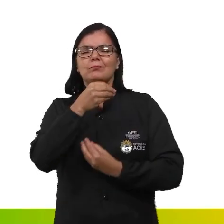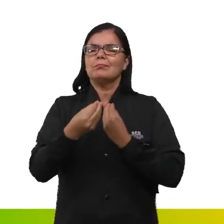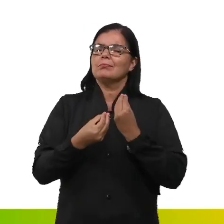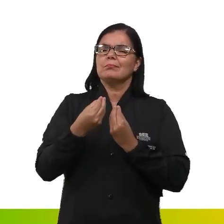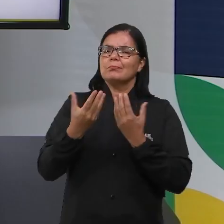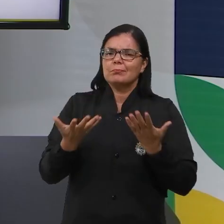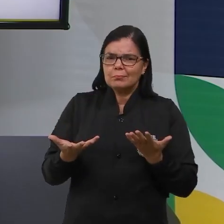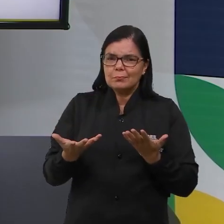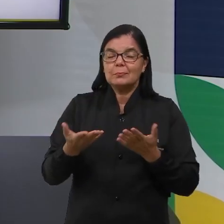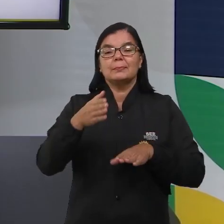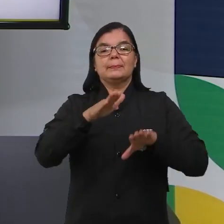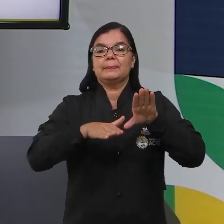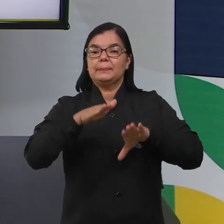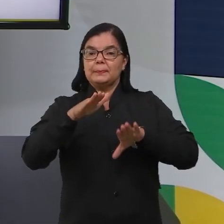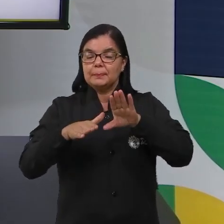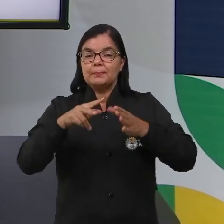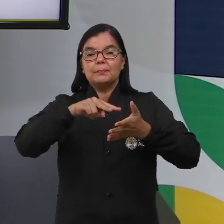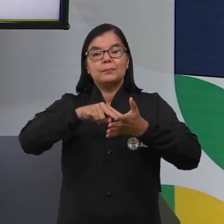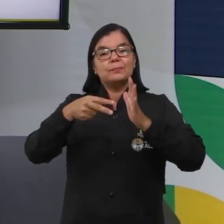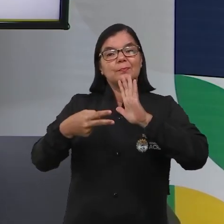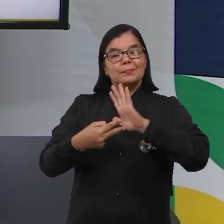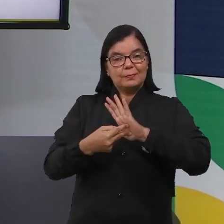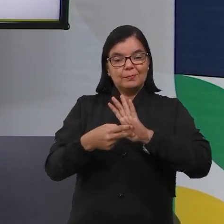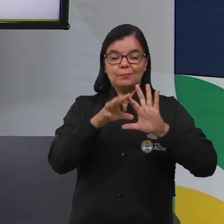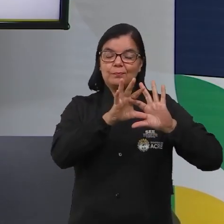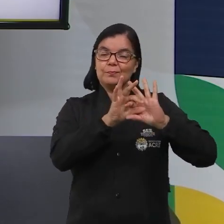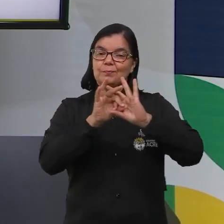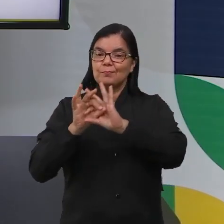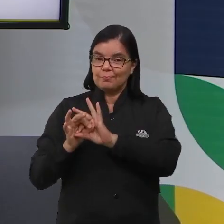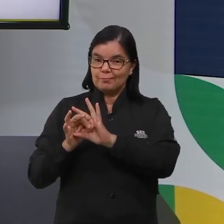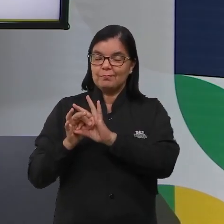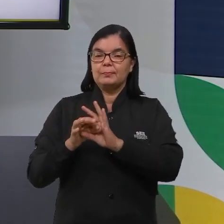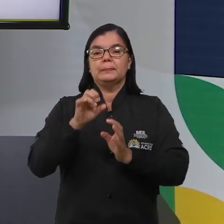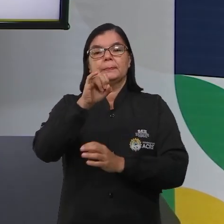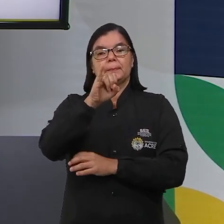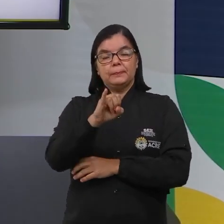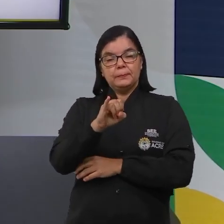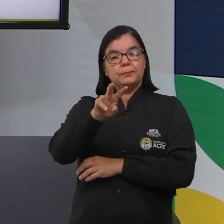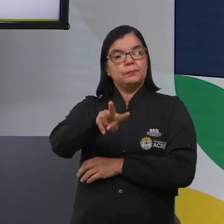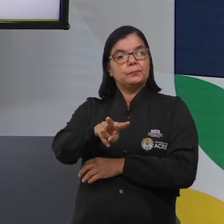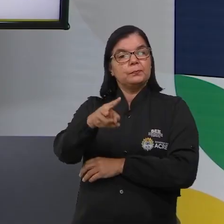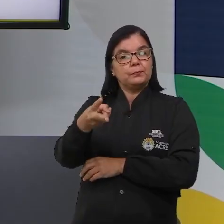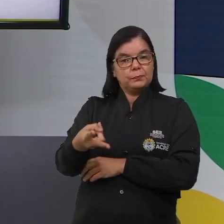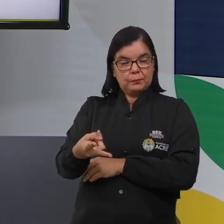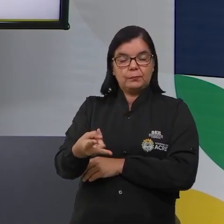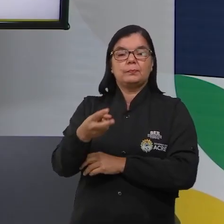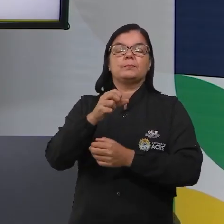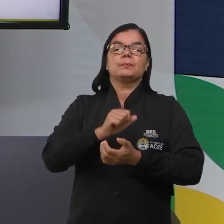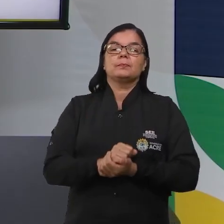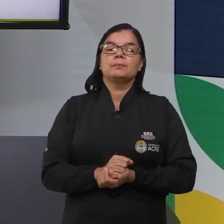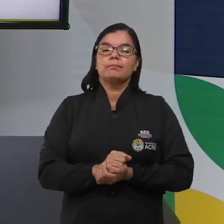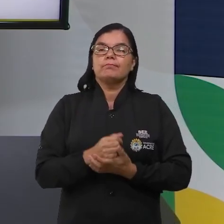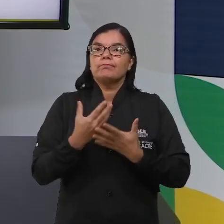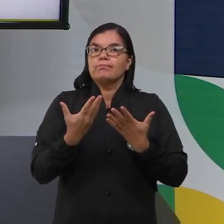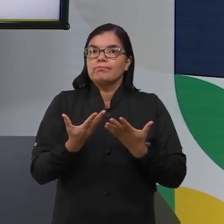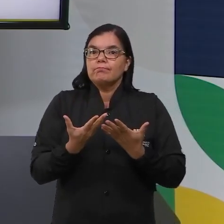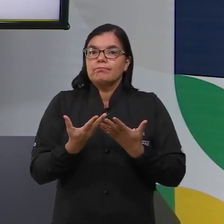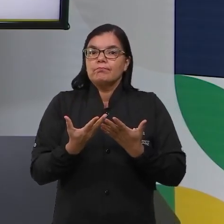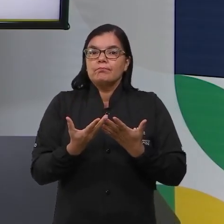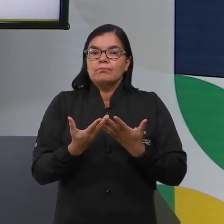professora? Depende do sentido do contexto ali. Se eu usei a ambiguidade de forma